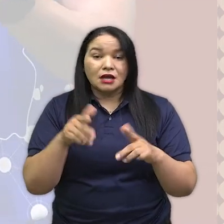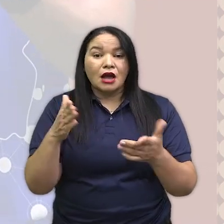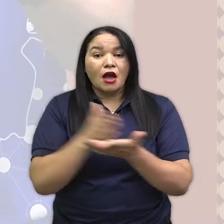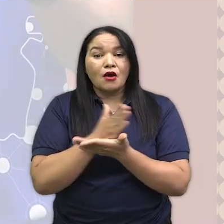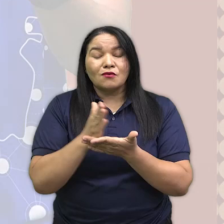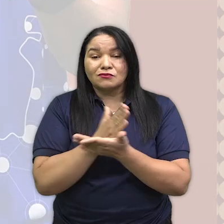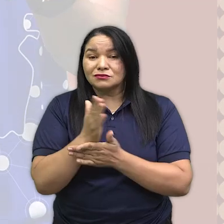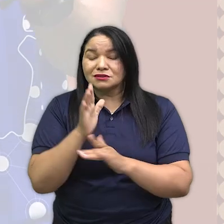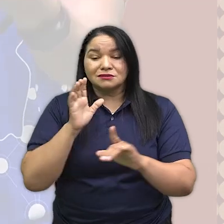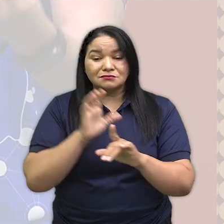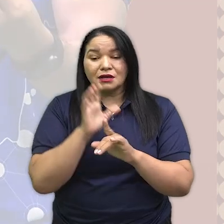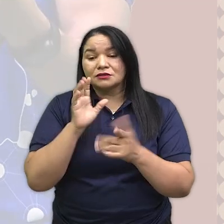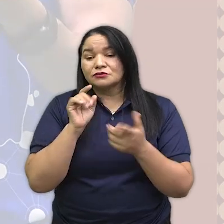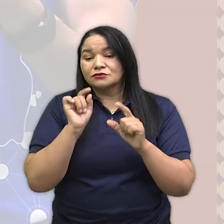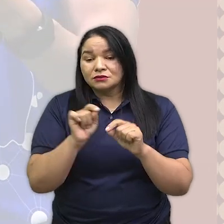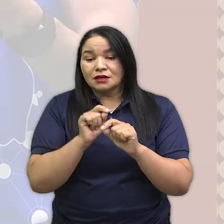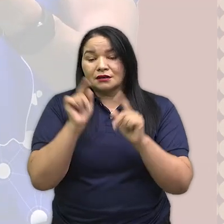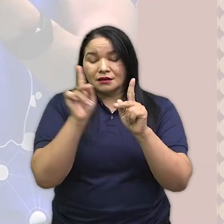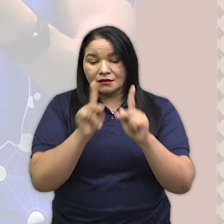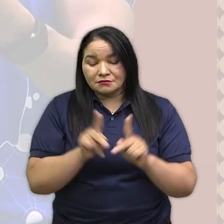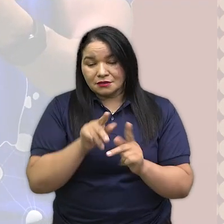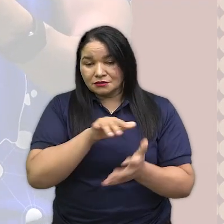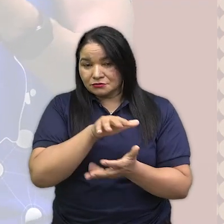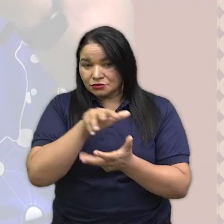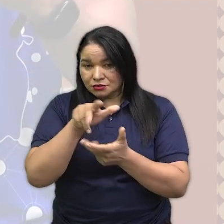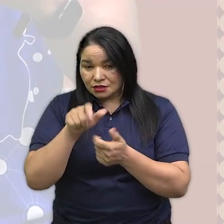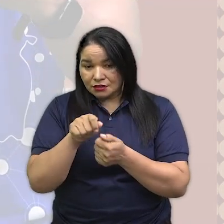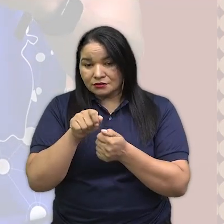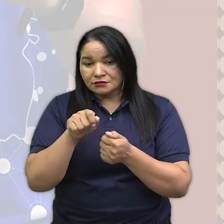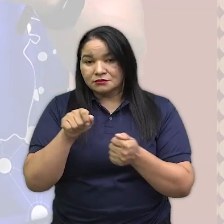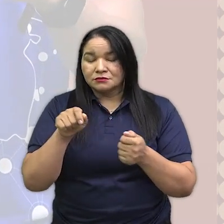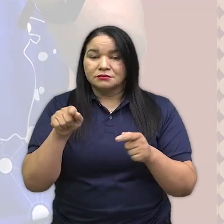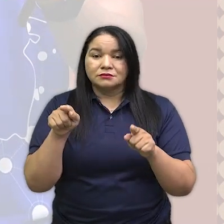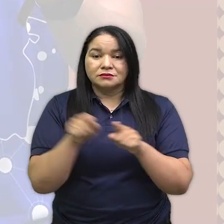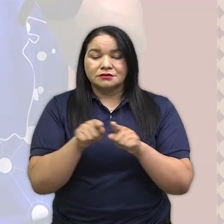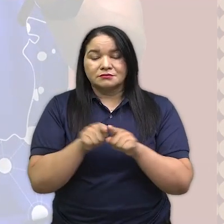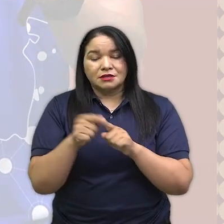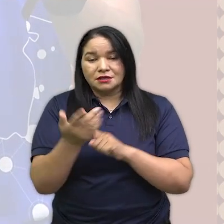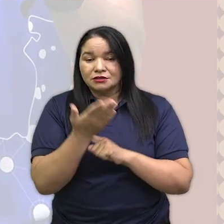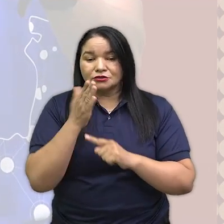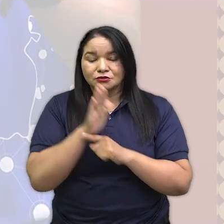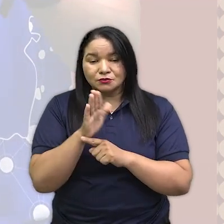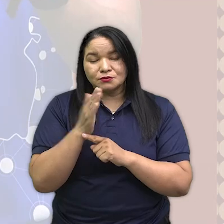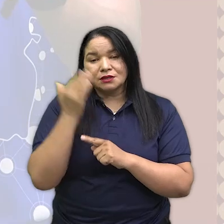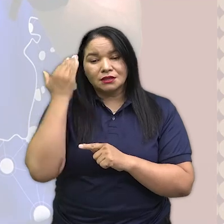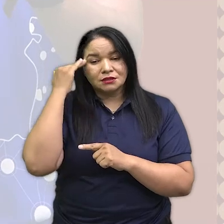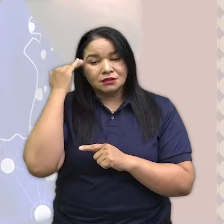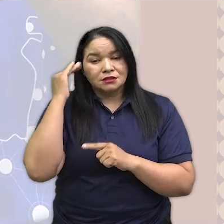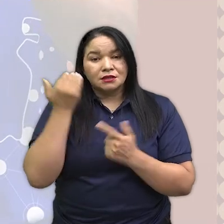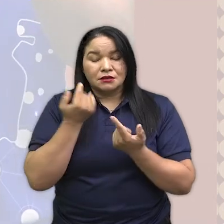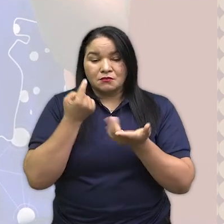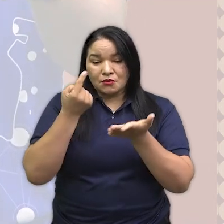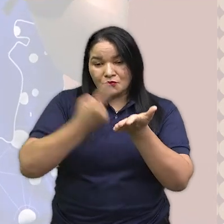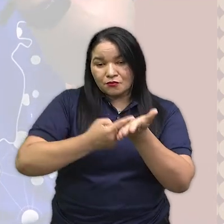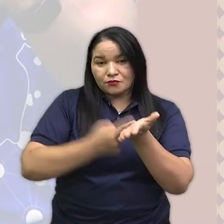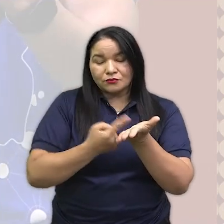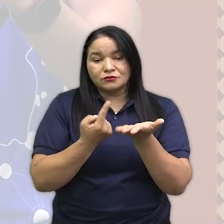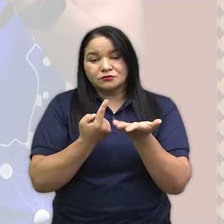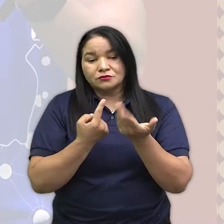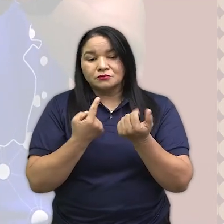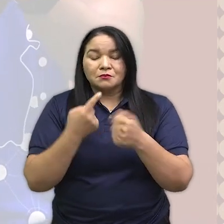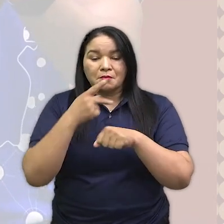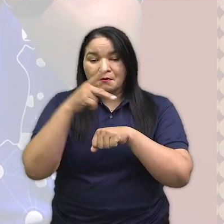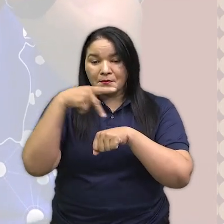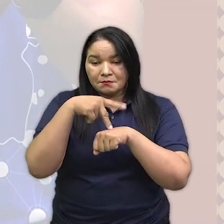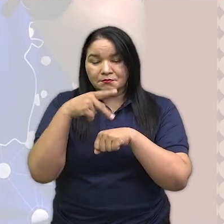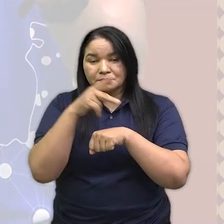acabam impactando a paz mundial, por exemplo, ou ajuda a gente a entender como os acordos estabelecidos